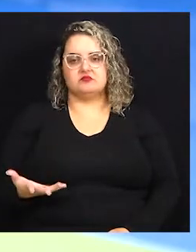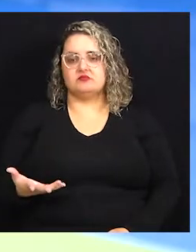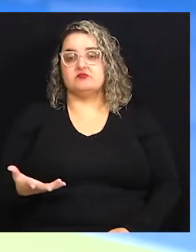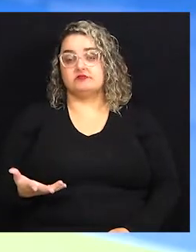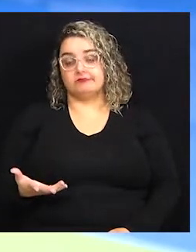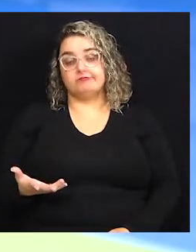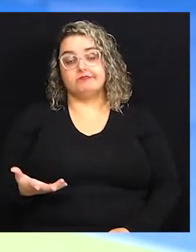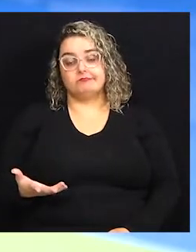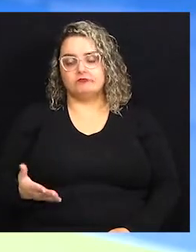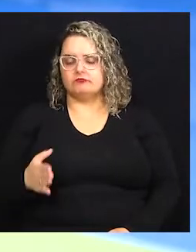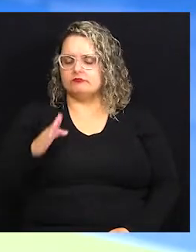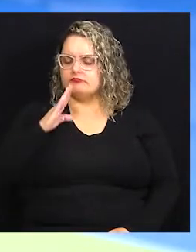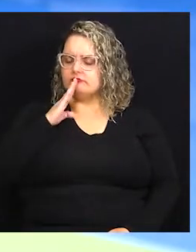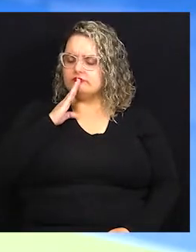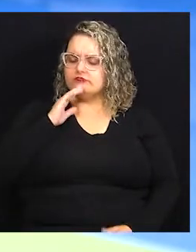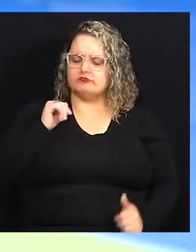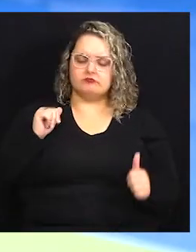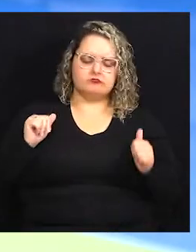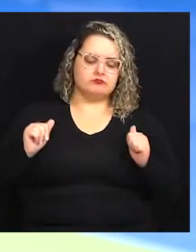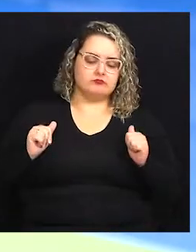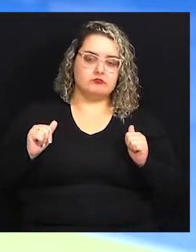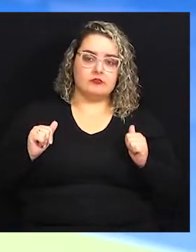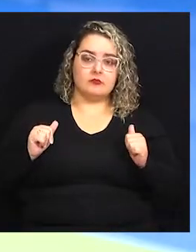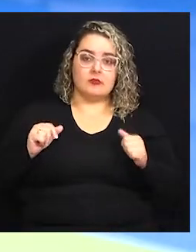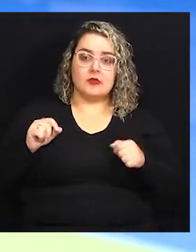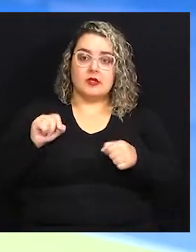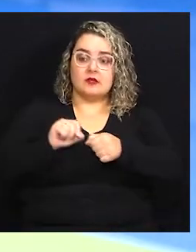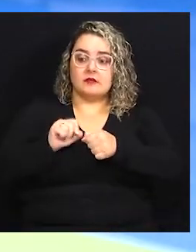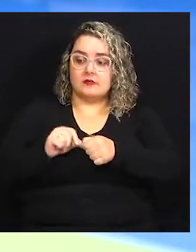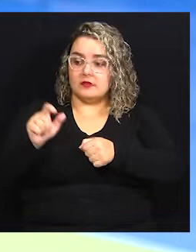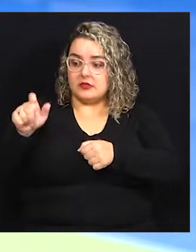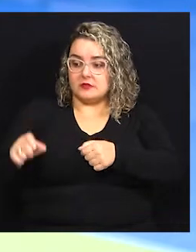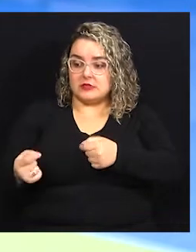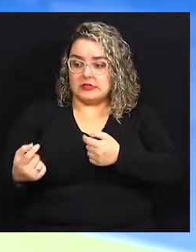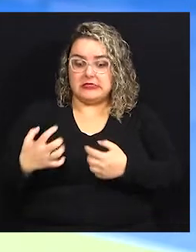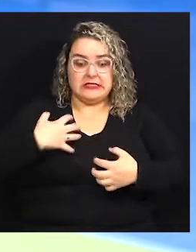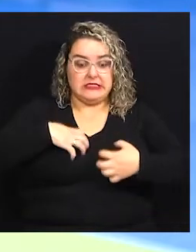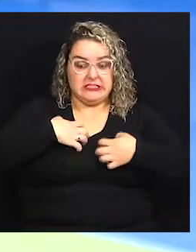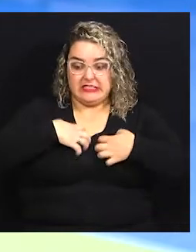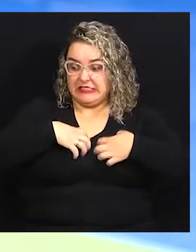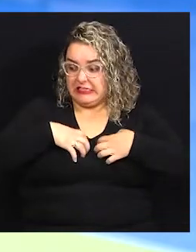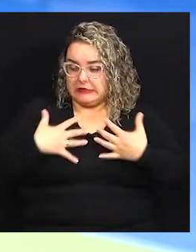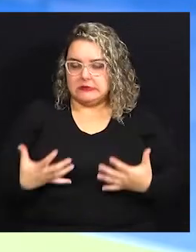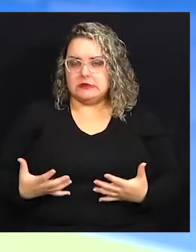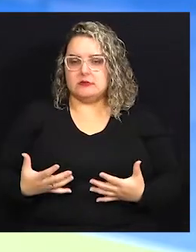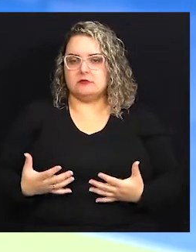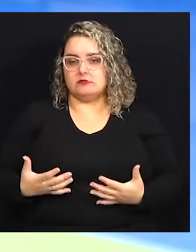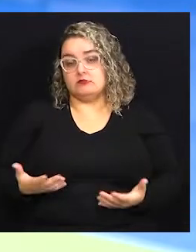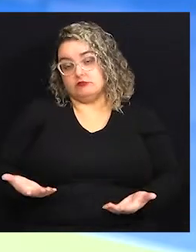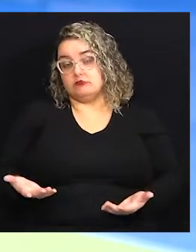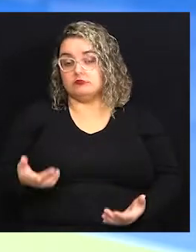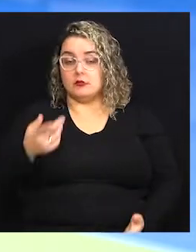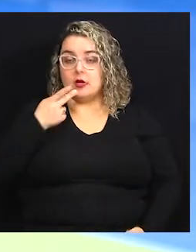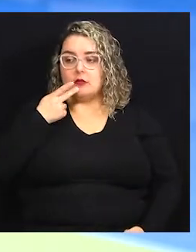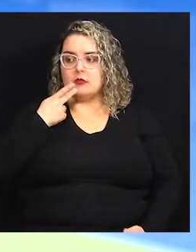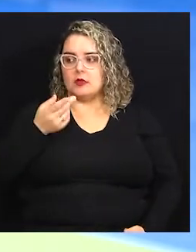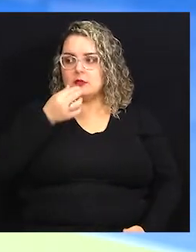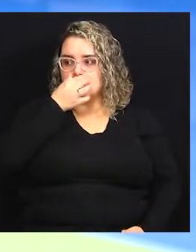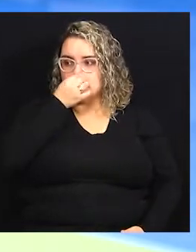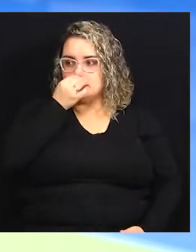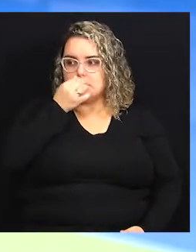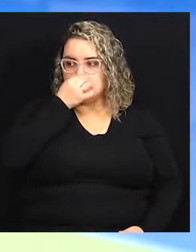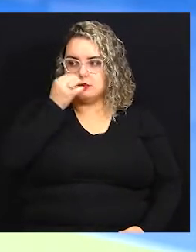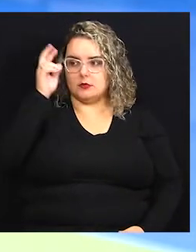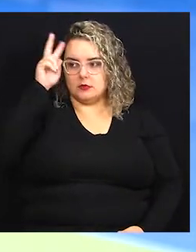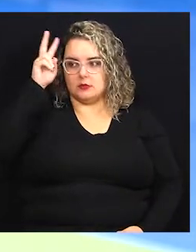esse silêncio muitas vezes é que provoca a pessoa a ficar mais irritada ainda com você. Então, como eu falei, contei a história agora há pouco,